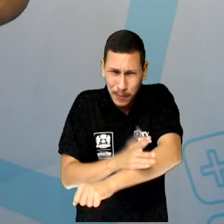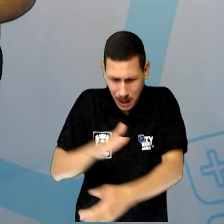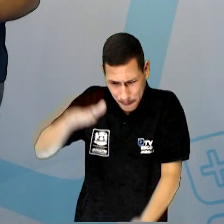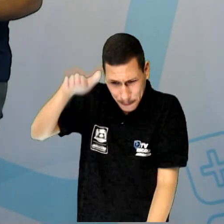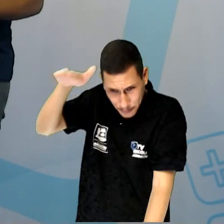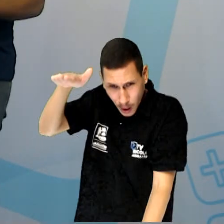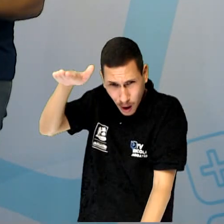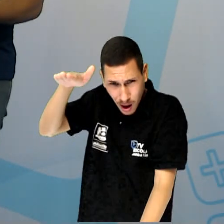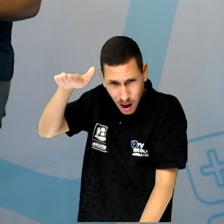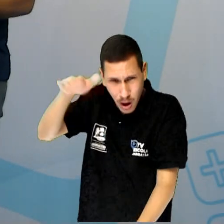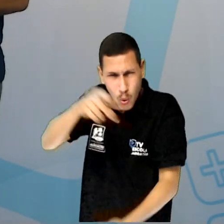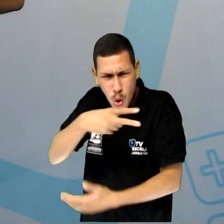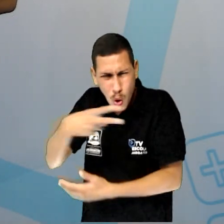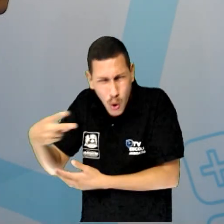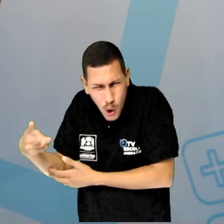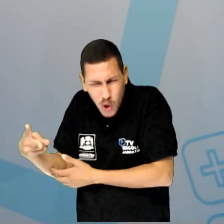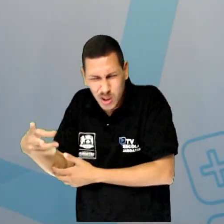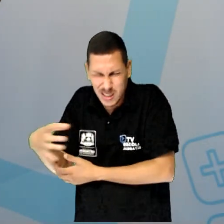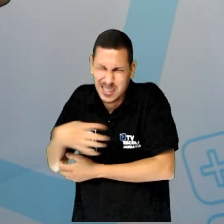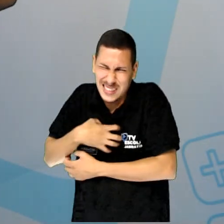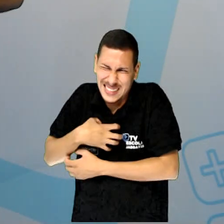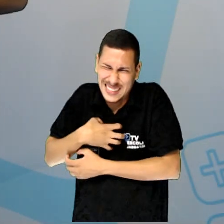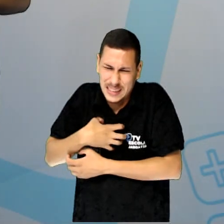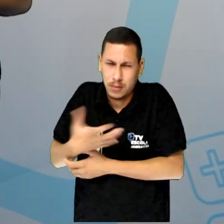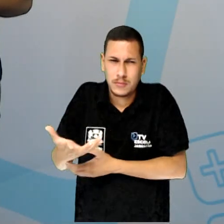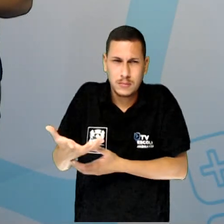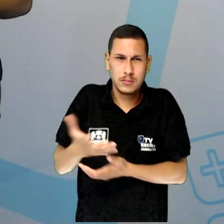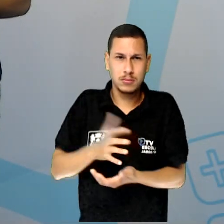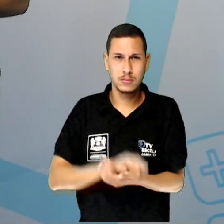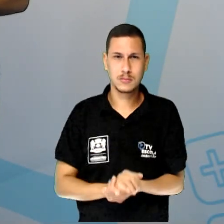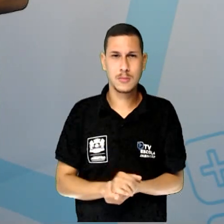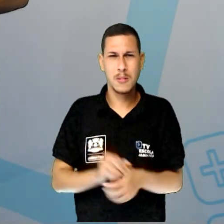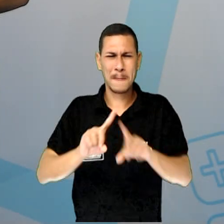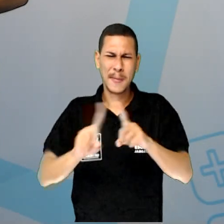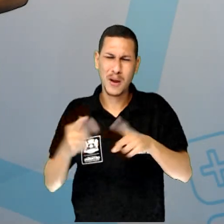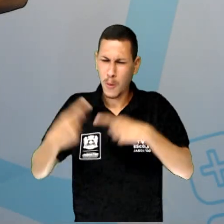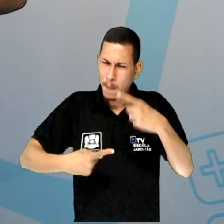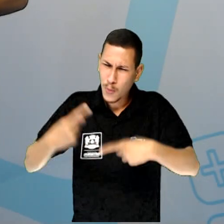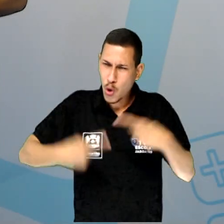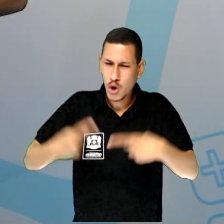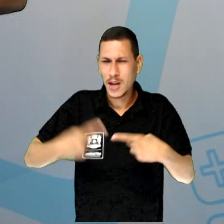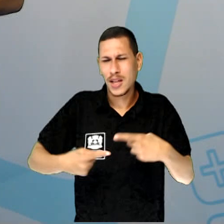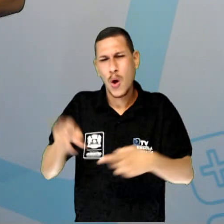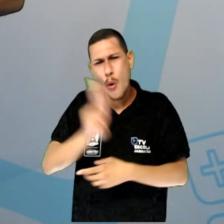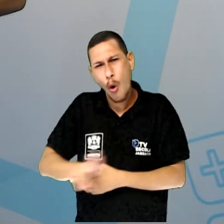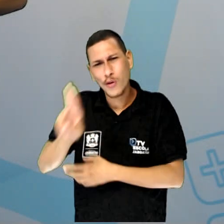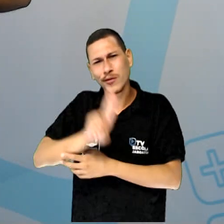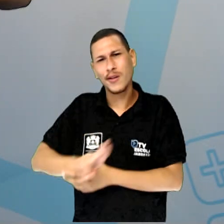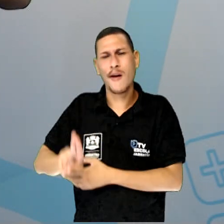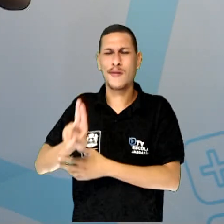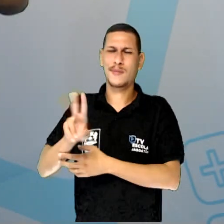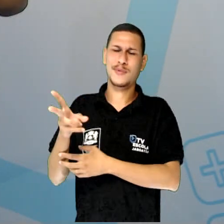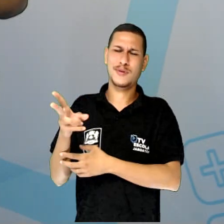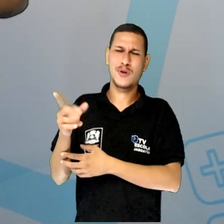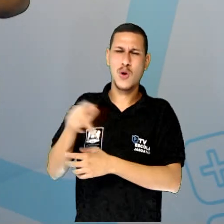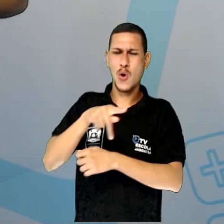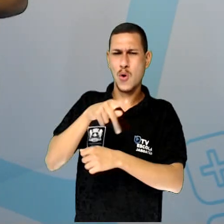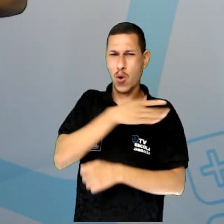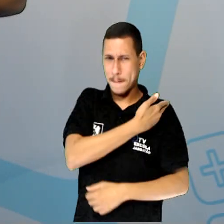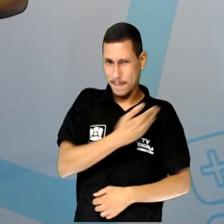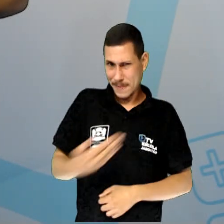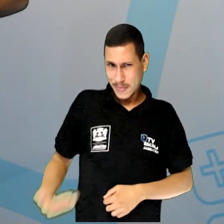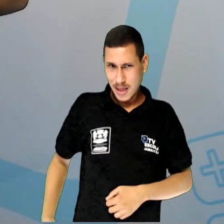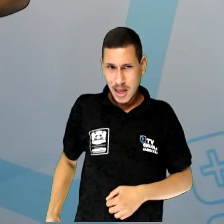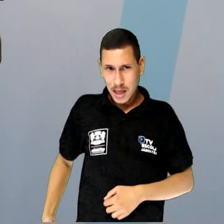é algo bem agressivo se você for olhar, né, mas foi uma política adotada pelo presidente Roosevelt e nesse período os